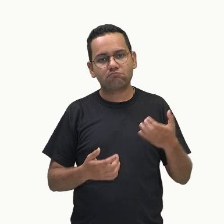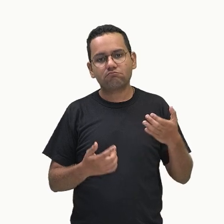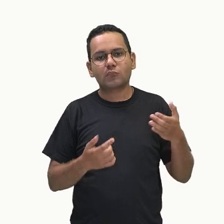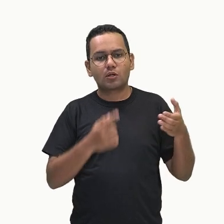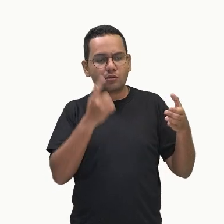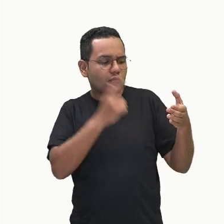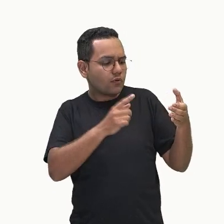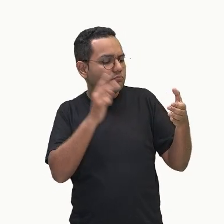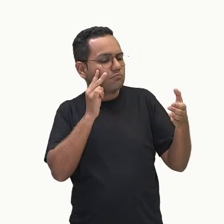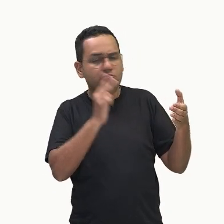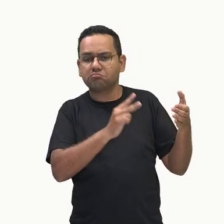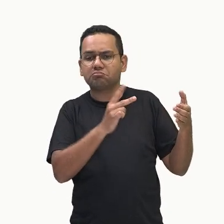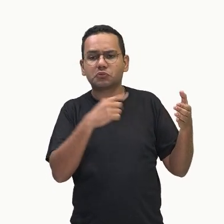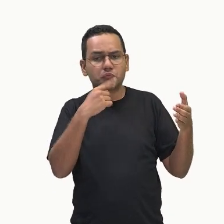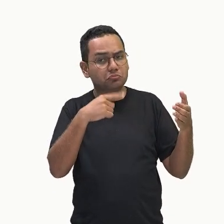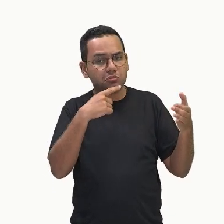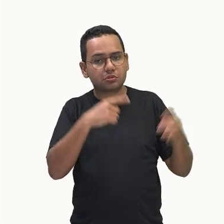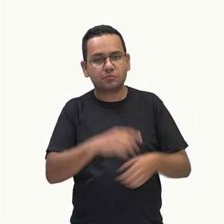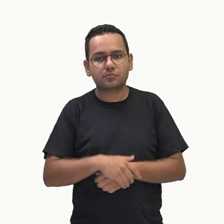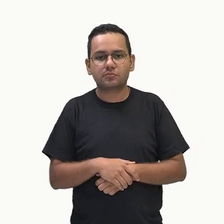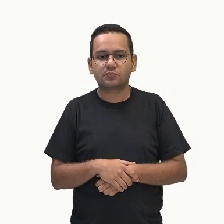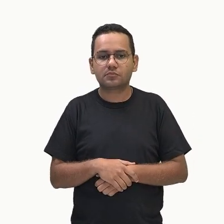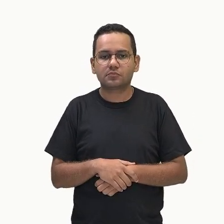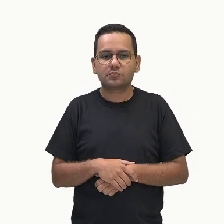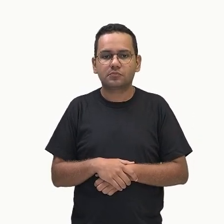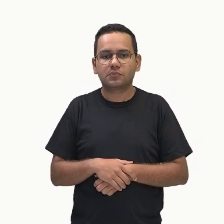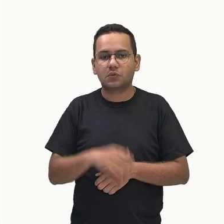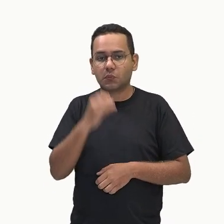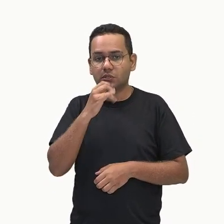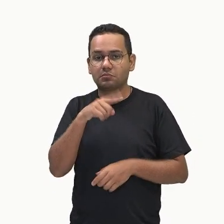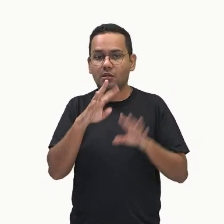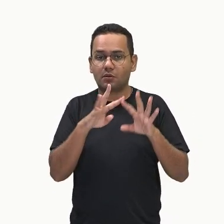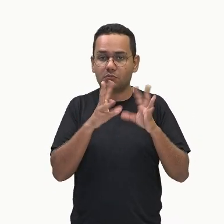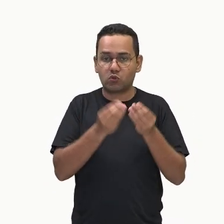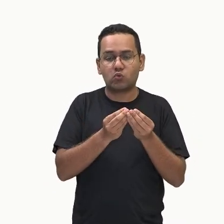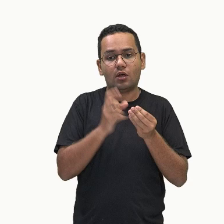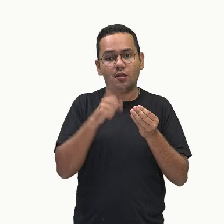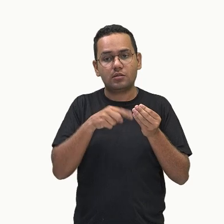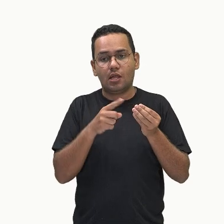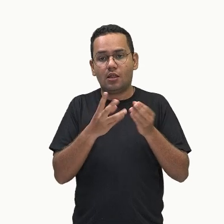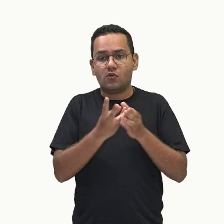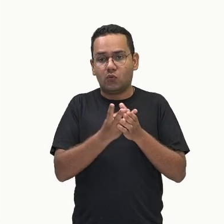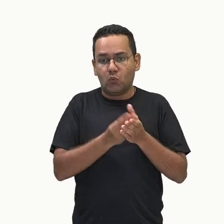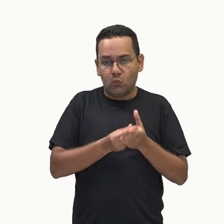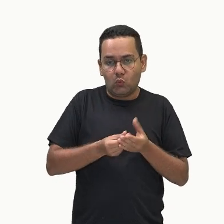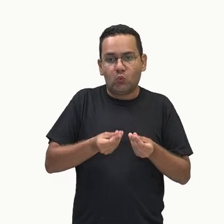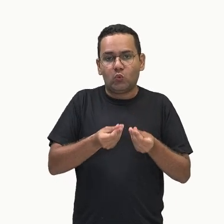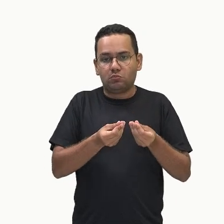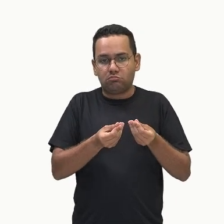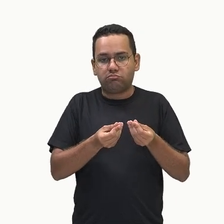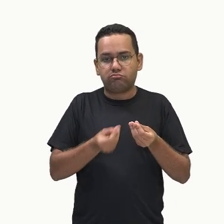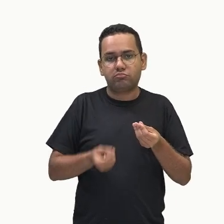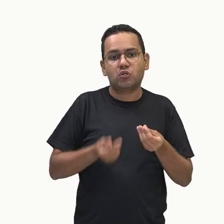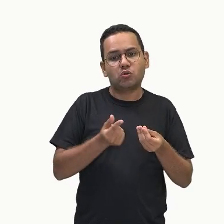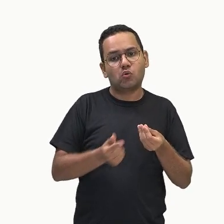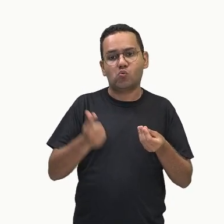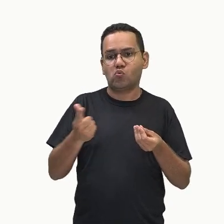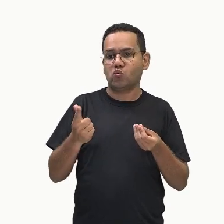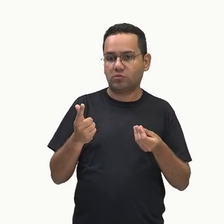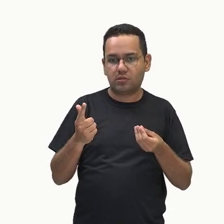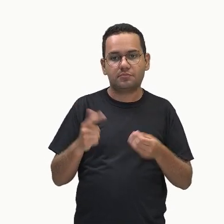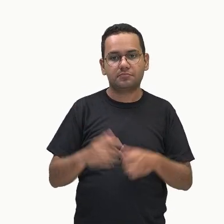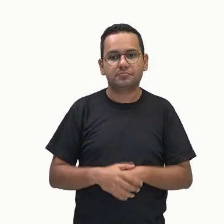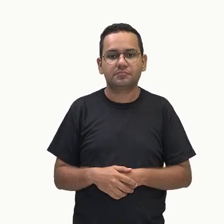homogêneas, certo? Onde uma substância é dissolvida em outra. Tá?